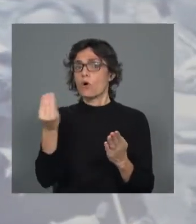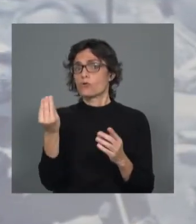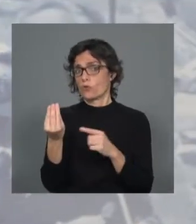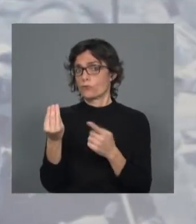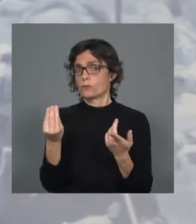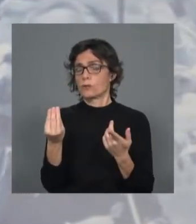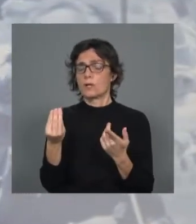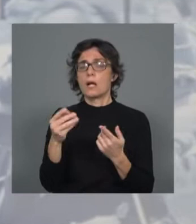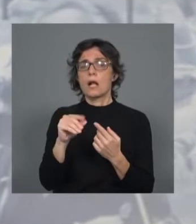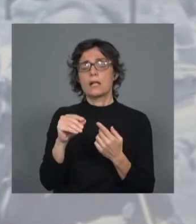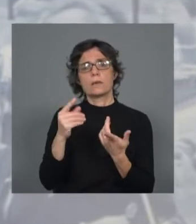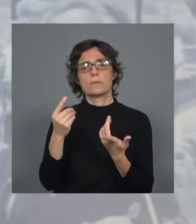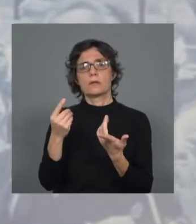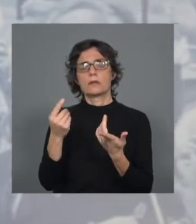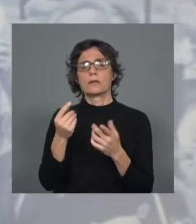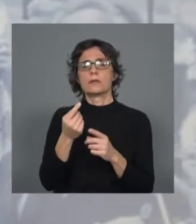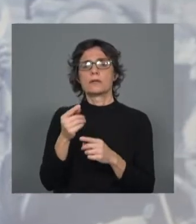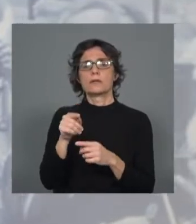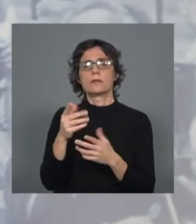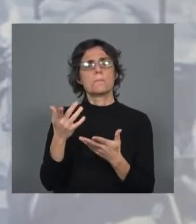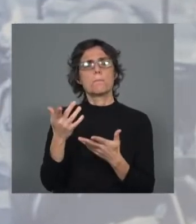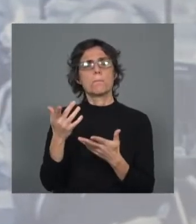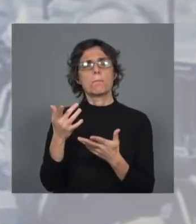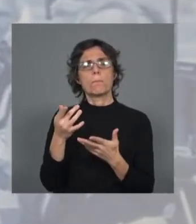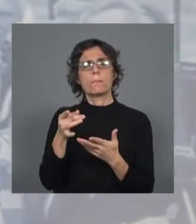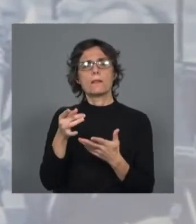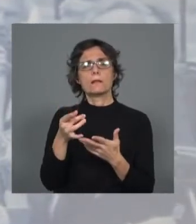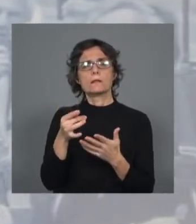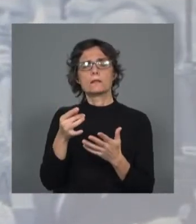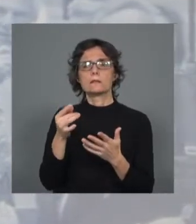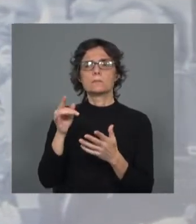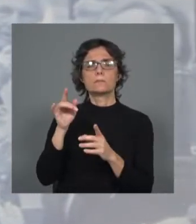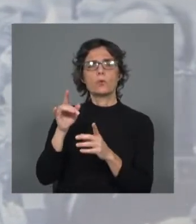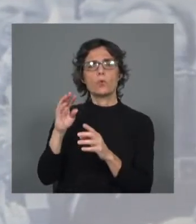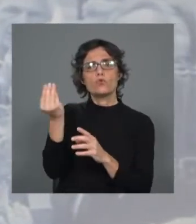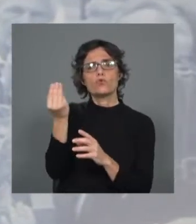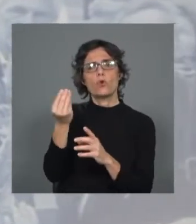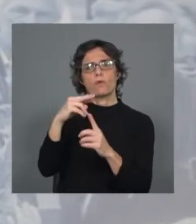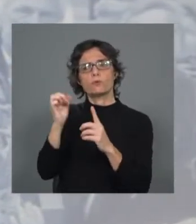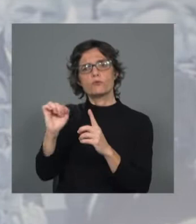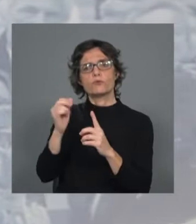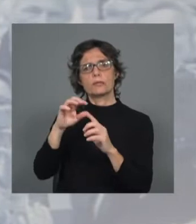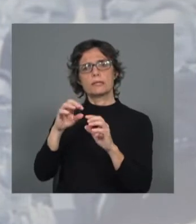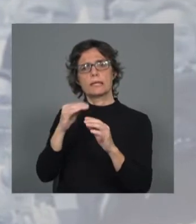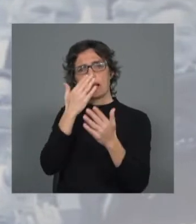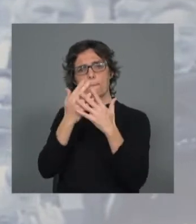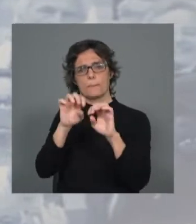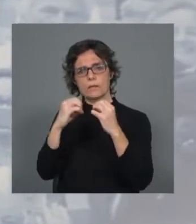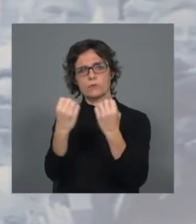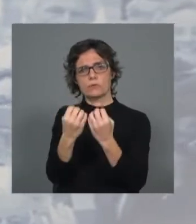Da valorização ou da hipervalorização dos jovens na sociedade, obviamente que são cruciais,